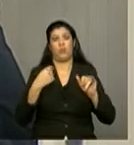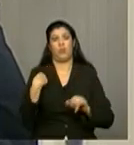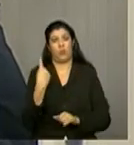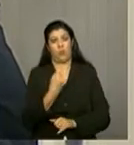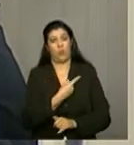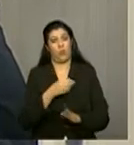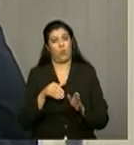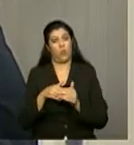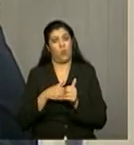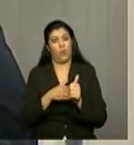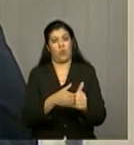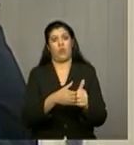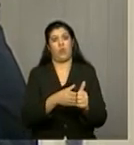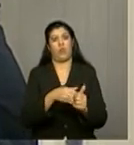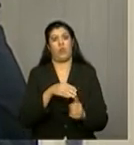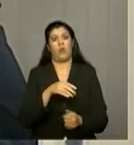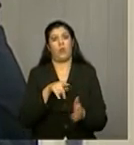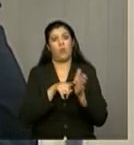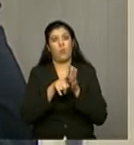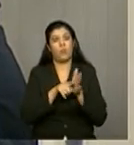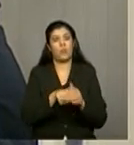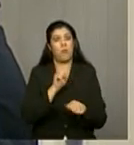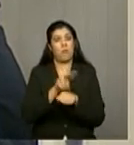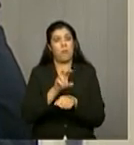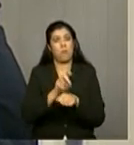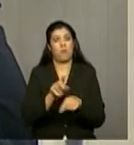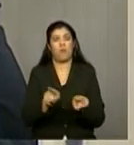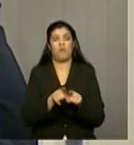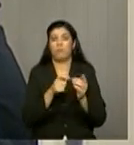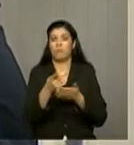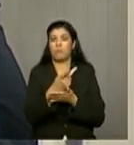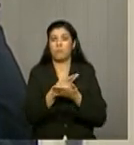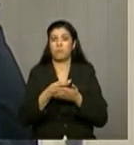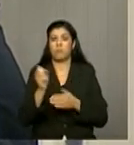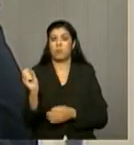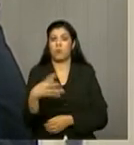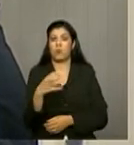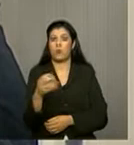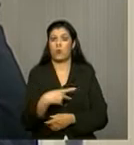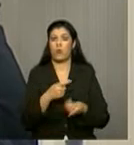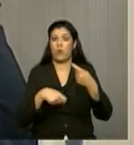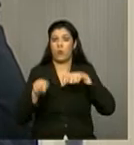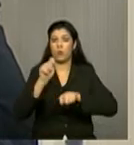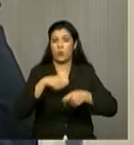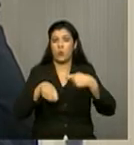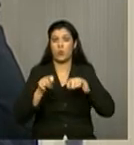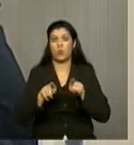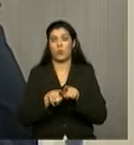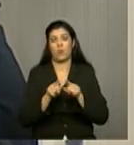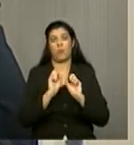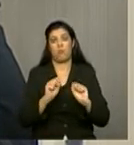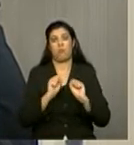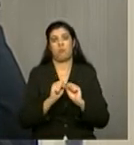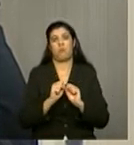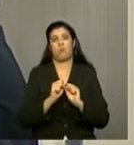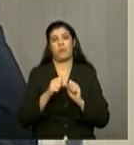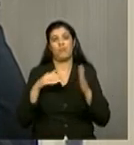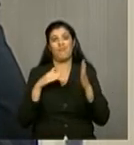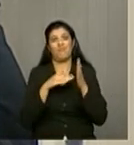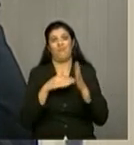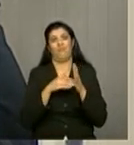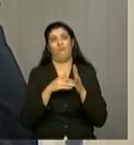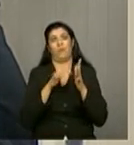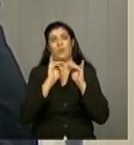orientaram toxicologicamente na busca de novas substâncias é também poderia estar limitado